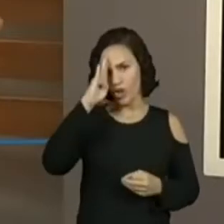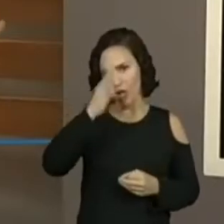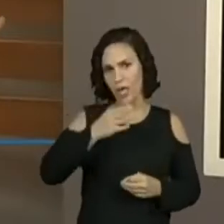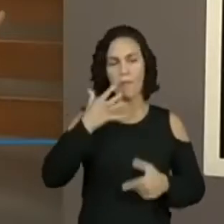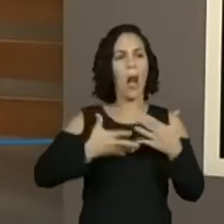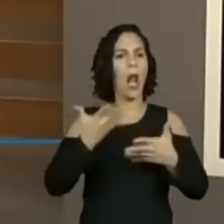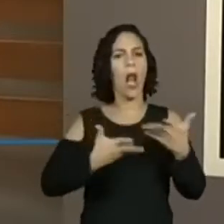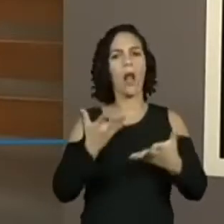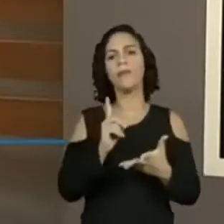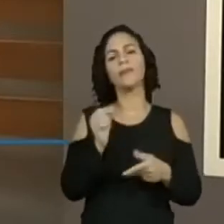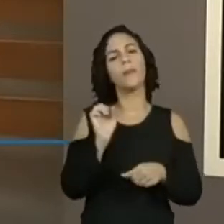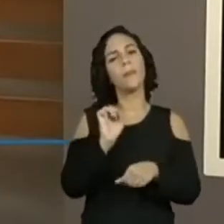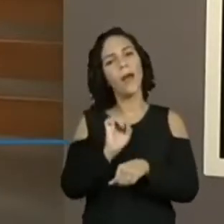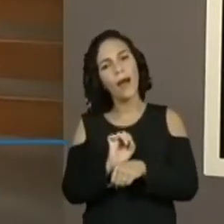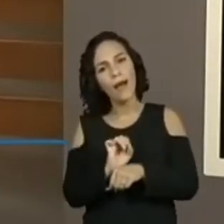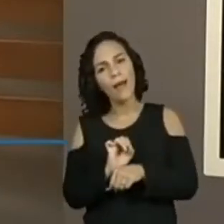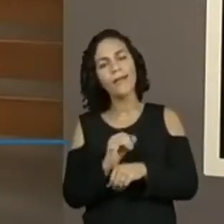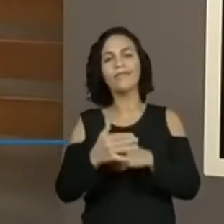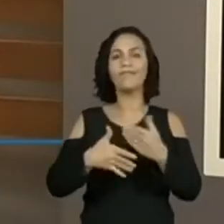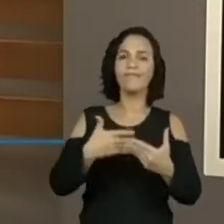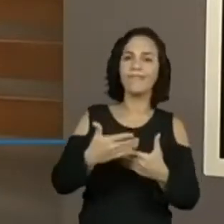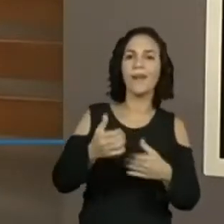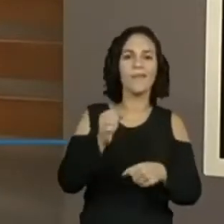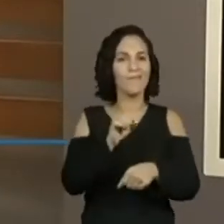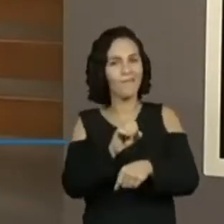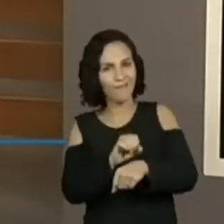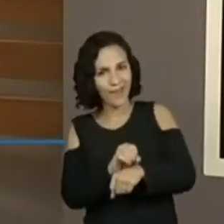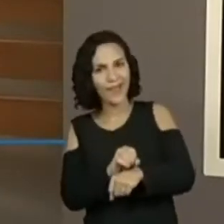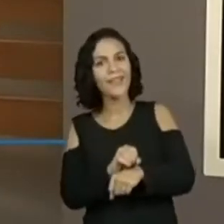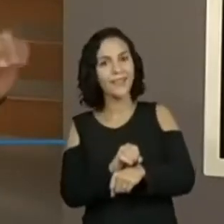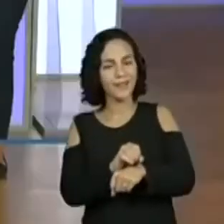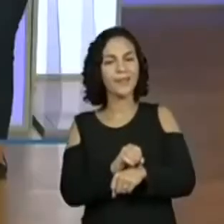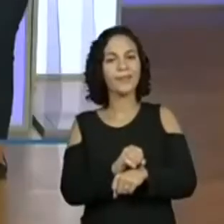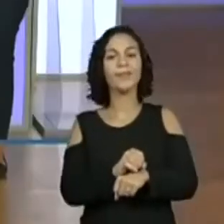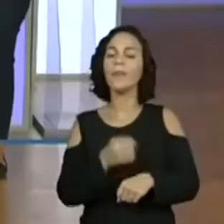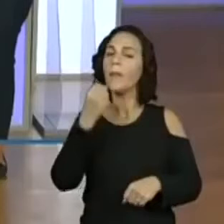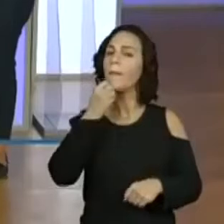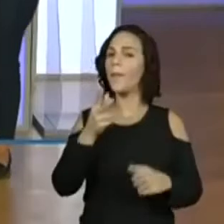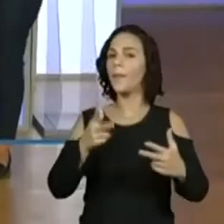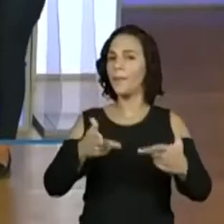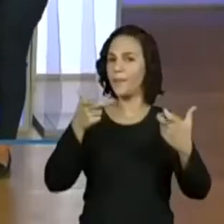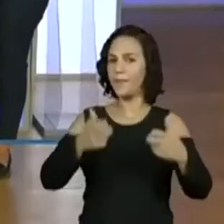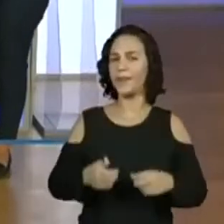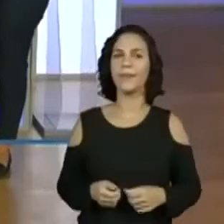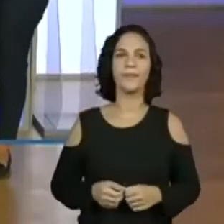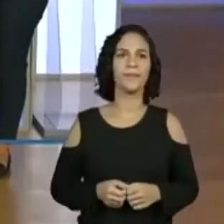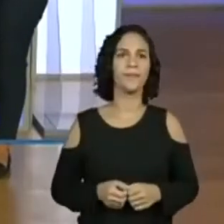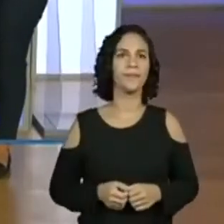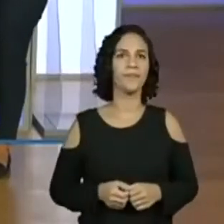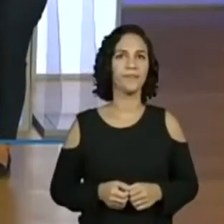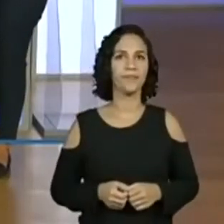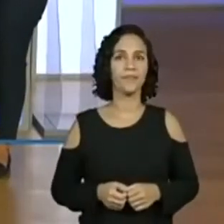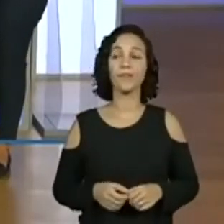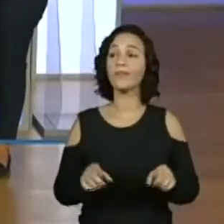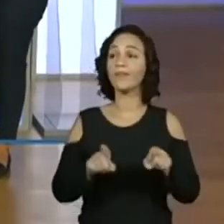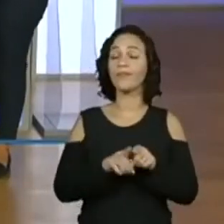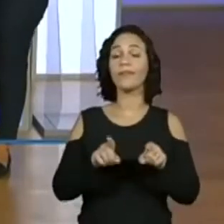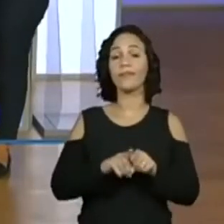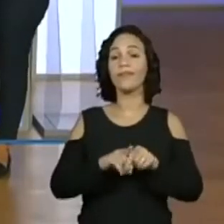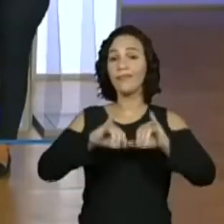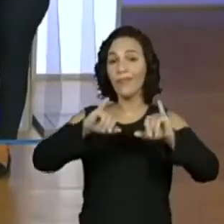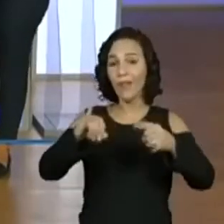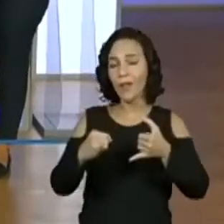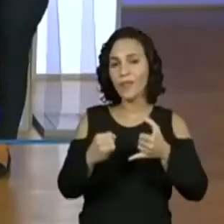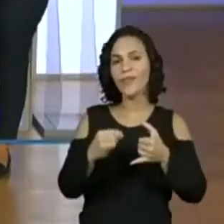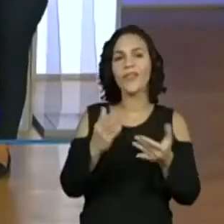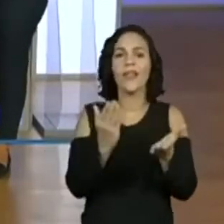Acontece naturalmente, não tem obrigação de aprender nesse momento. Mas por que não perceber, né, professora Joyce? Isso mesmo. E deixar separado. Eles já sabem que a